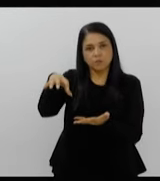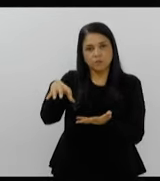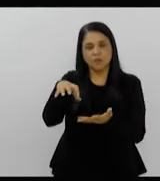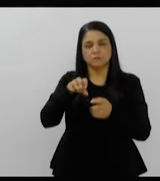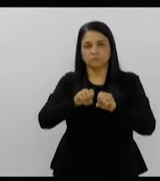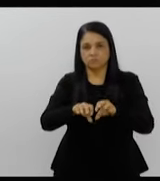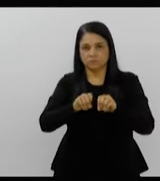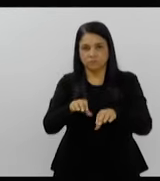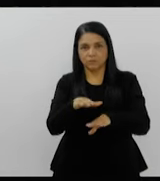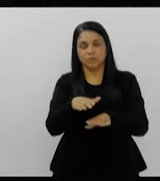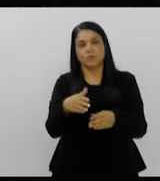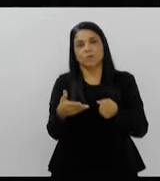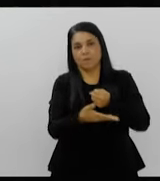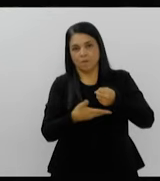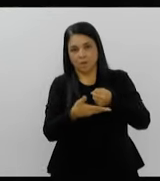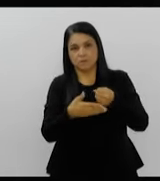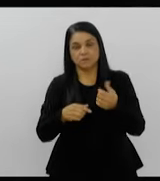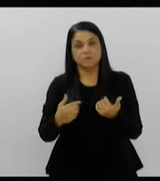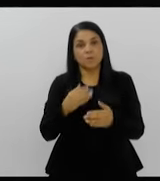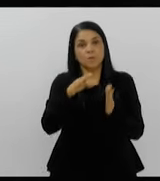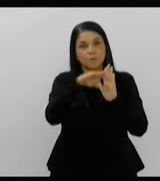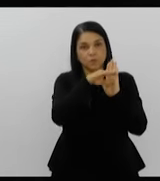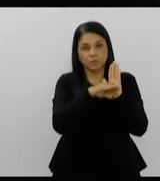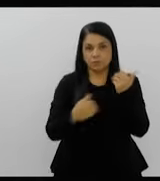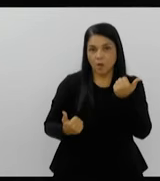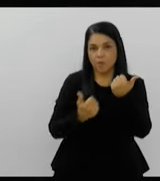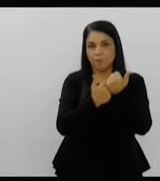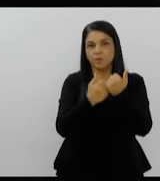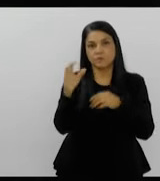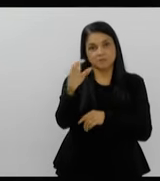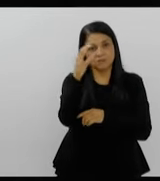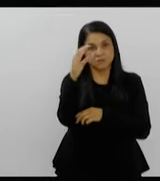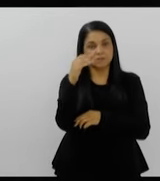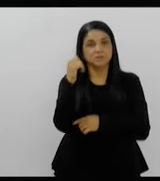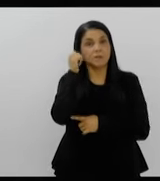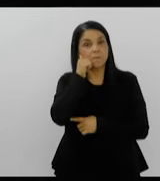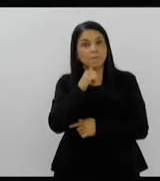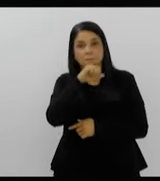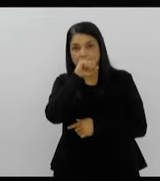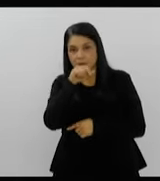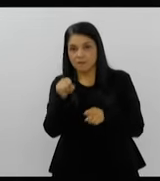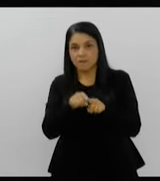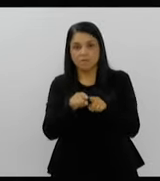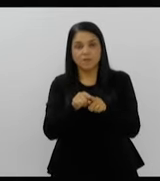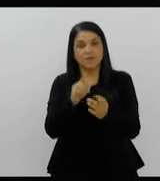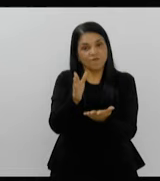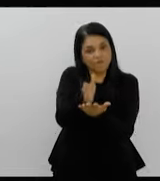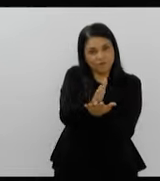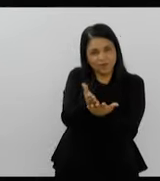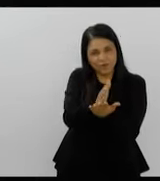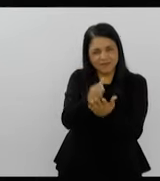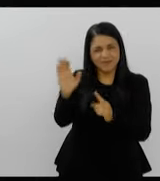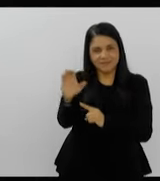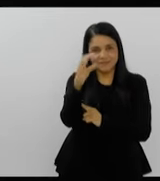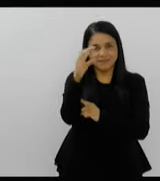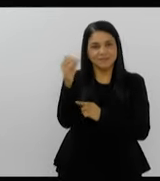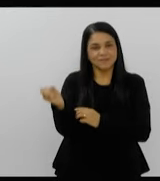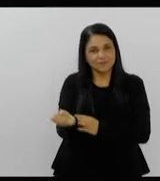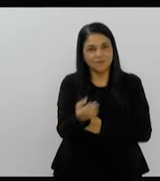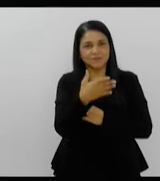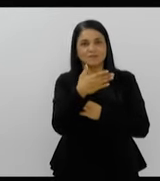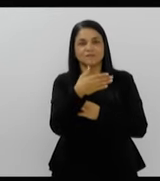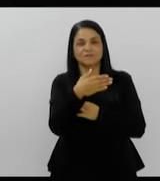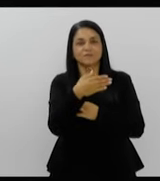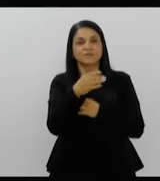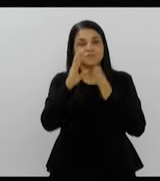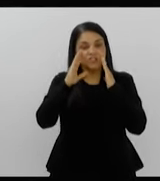básico. Programa de apoio às cientistas mães, Programa de Apoio às Fronteiras da Ciência e Inovação,